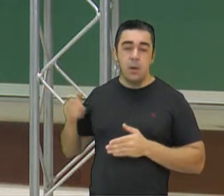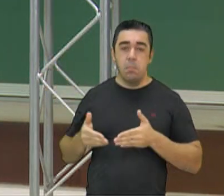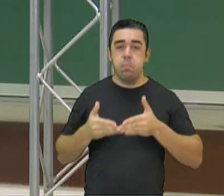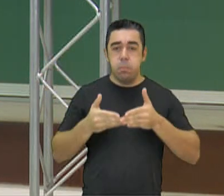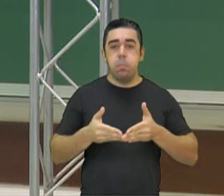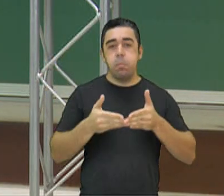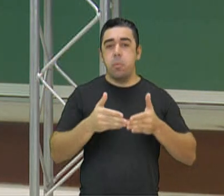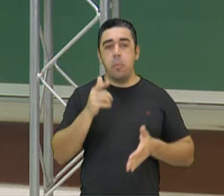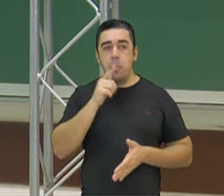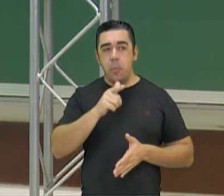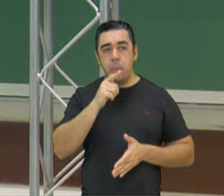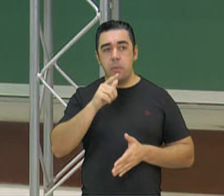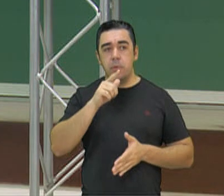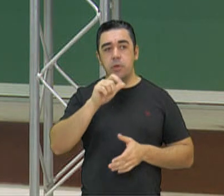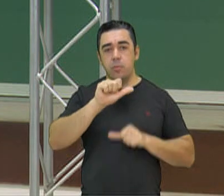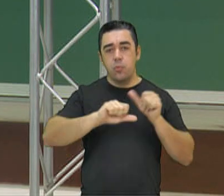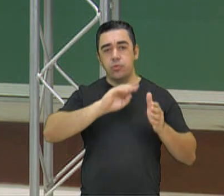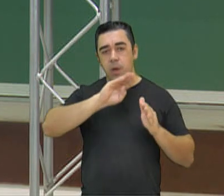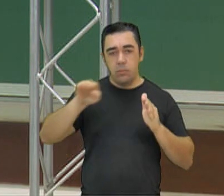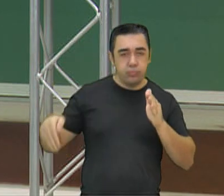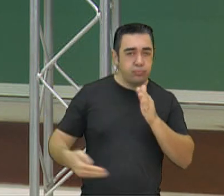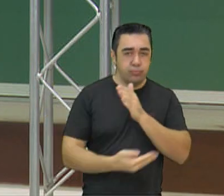conseguiam passar para o outro lado.